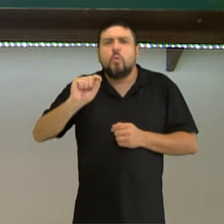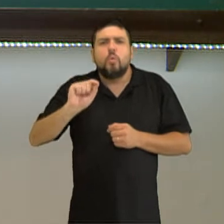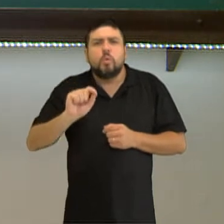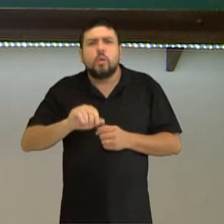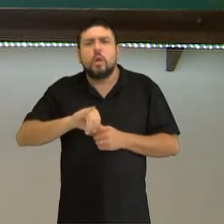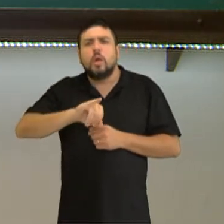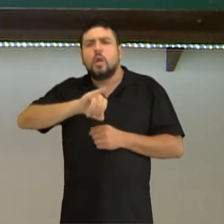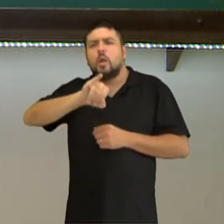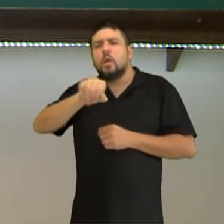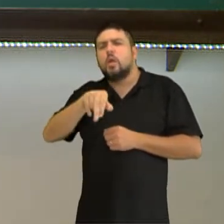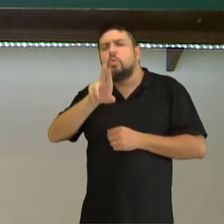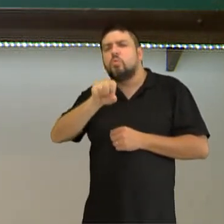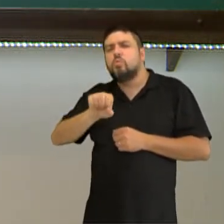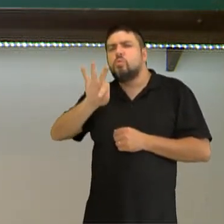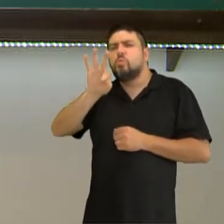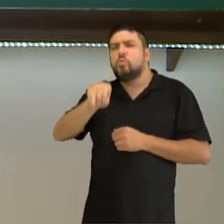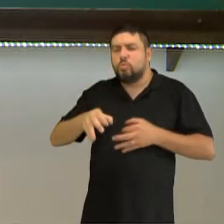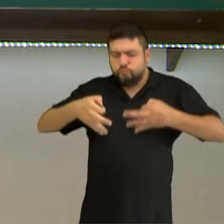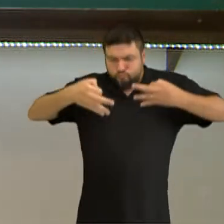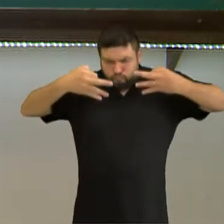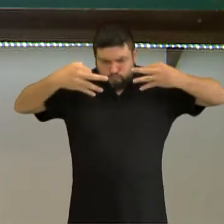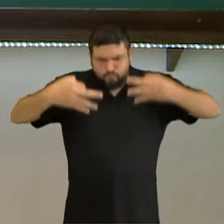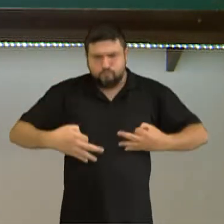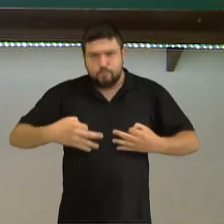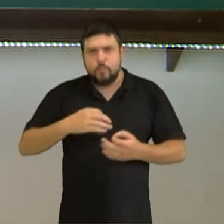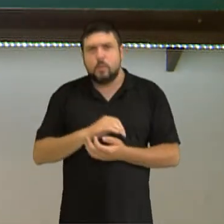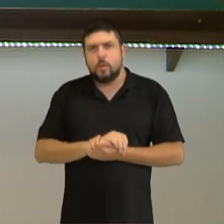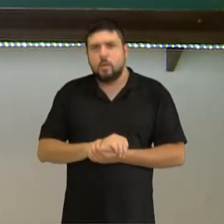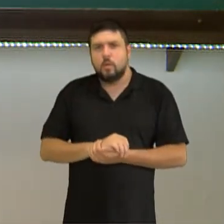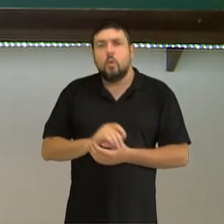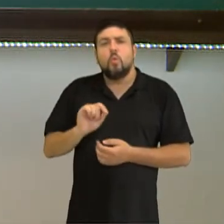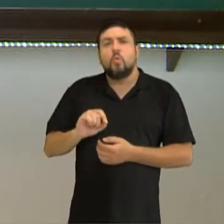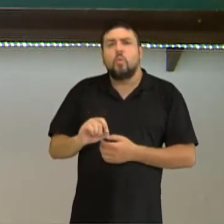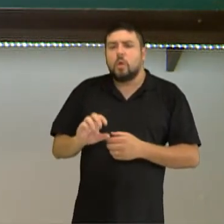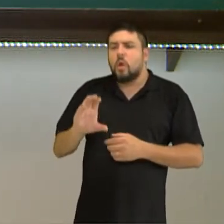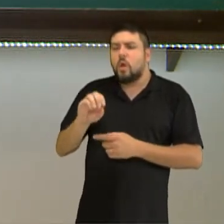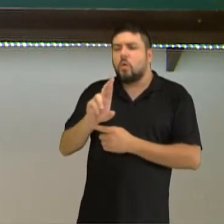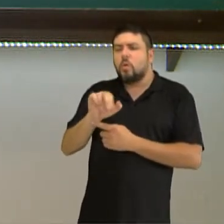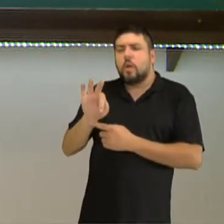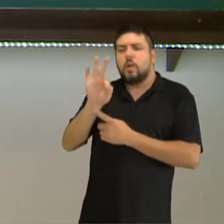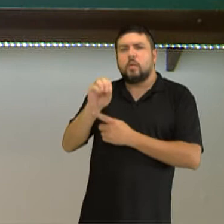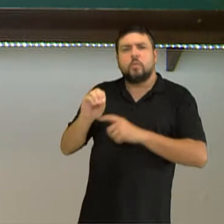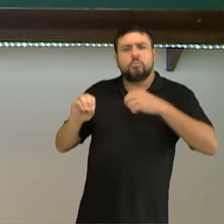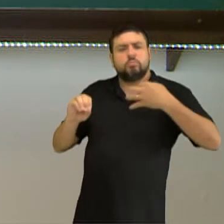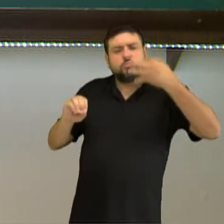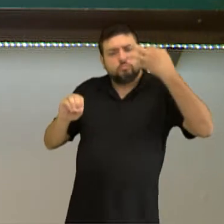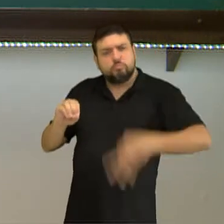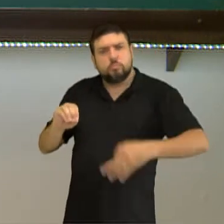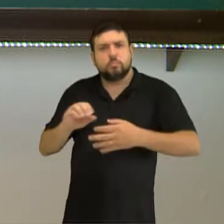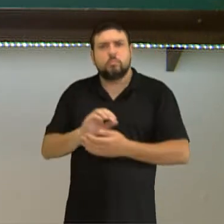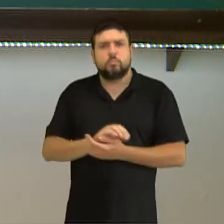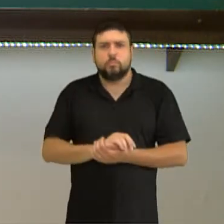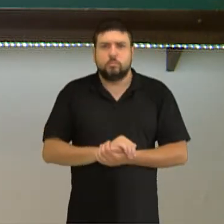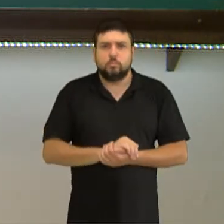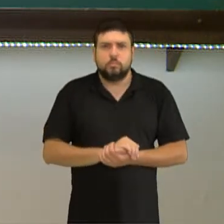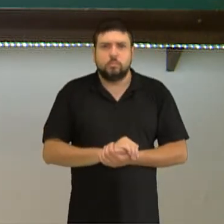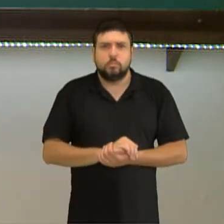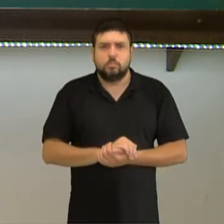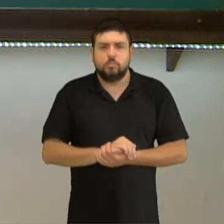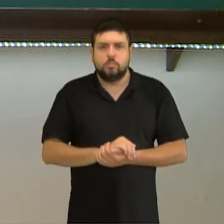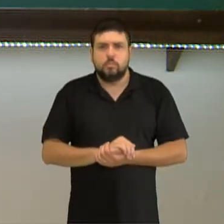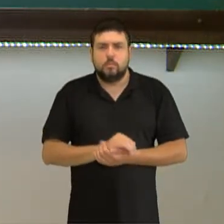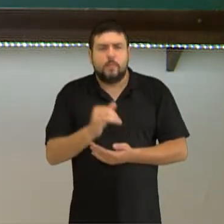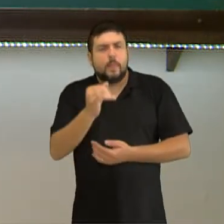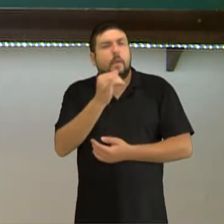justo para você e para os outros? Ou o que você considera que seja o correto naquela situação? Você não vai dizer para mim